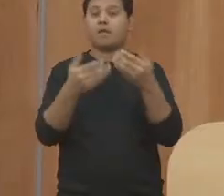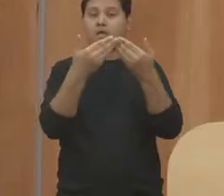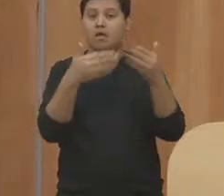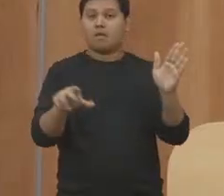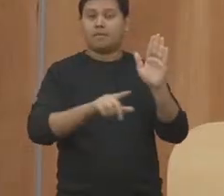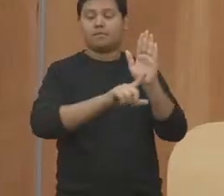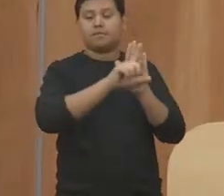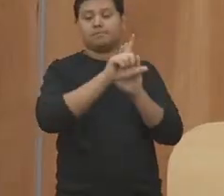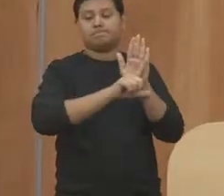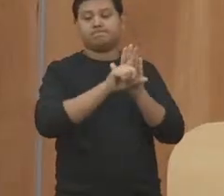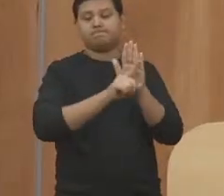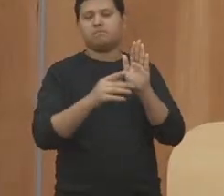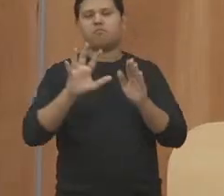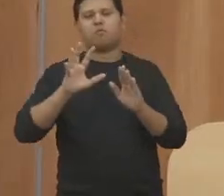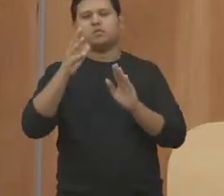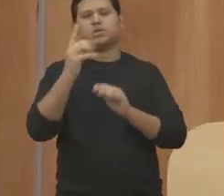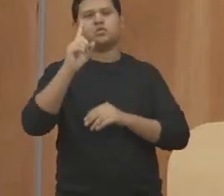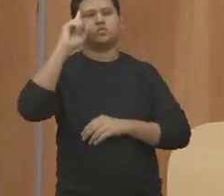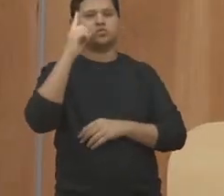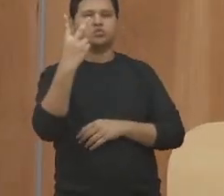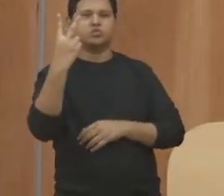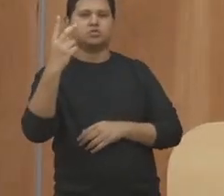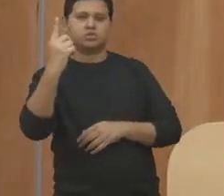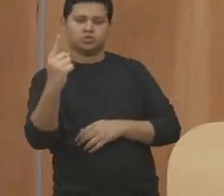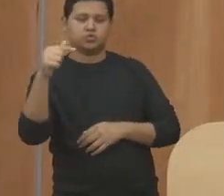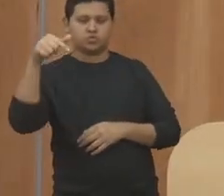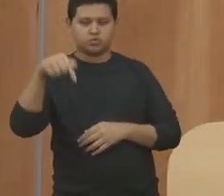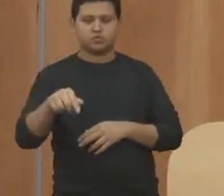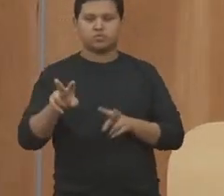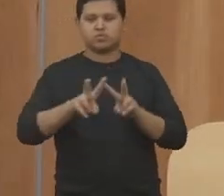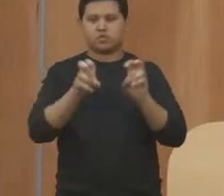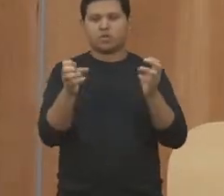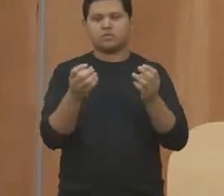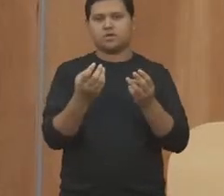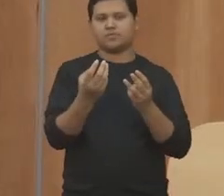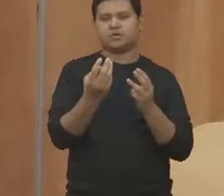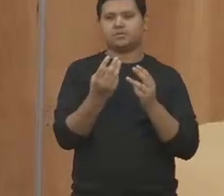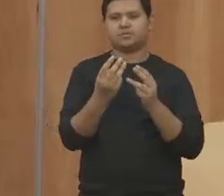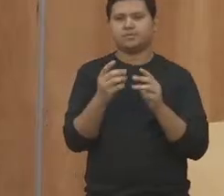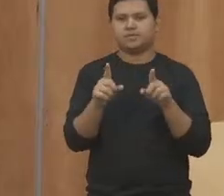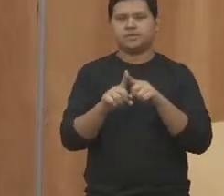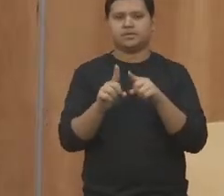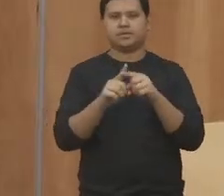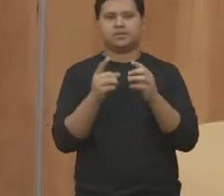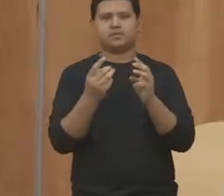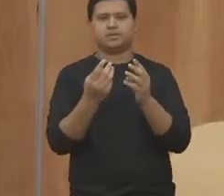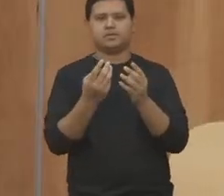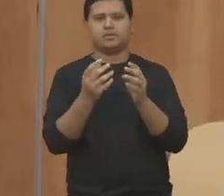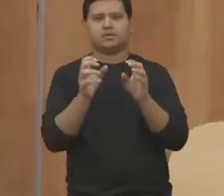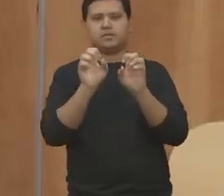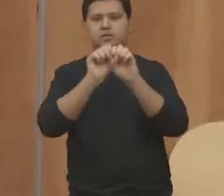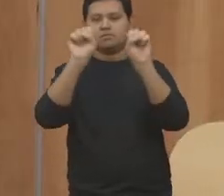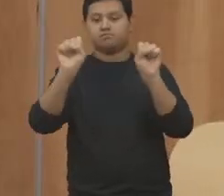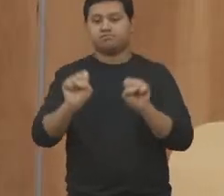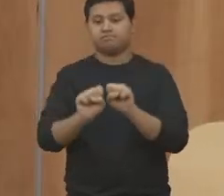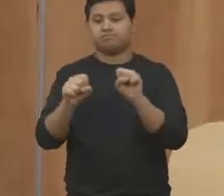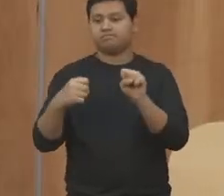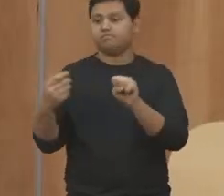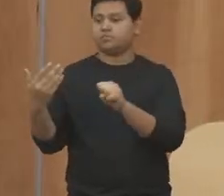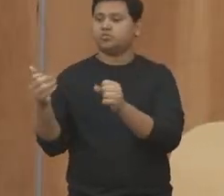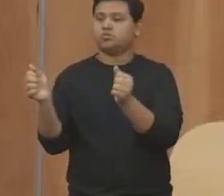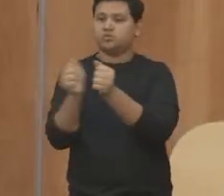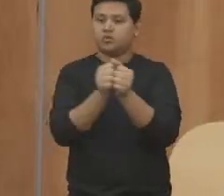que vai ocorrer dia 17, de um software que ele faz essa busca. Então, a gente vai se reunir com os contadores da